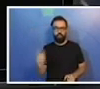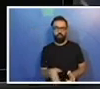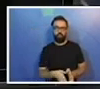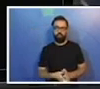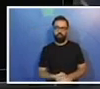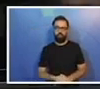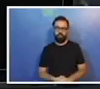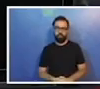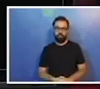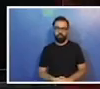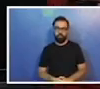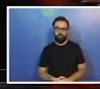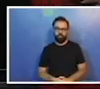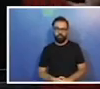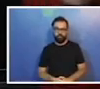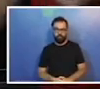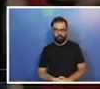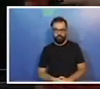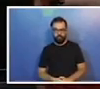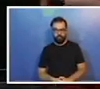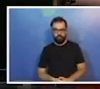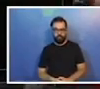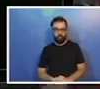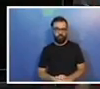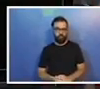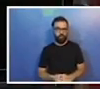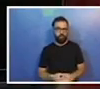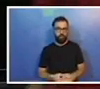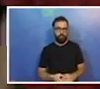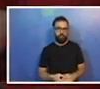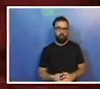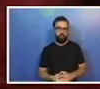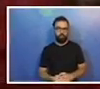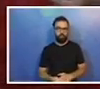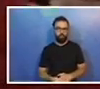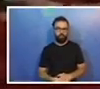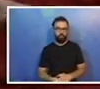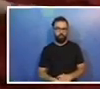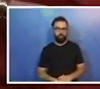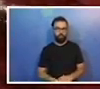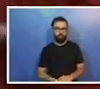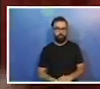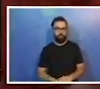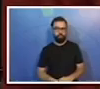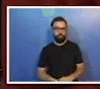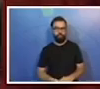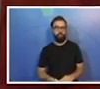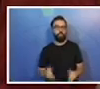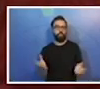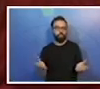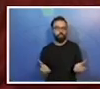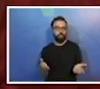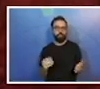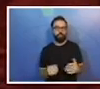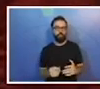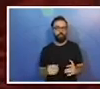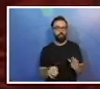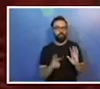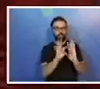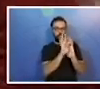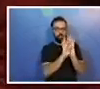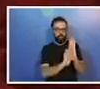aqui? É o lugar que tem os manguezais, certo? Agora, o